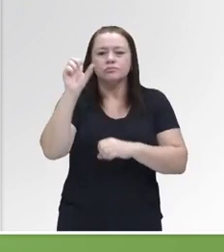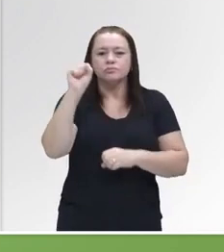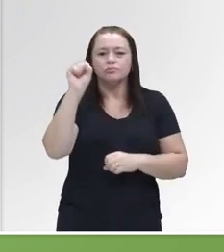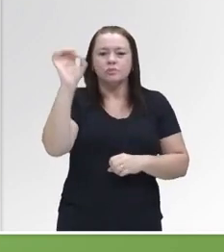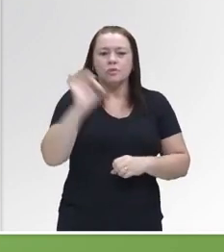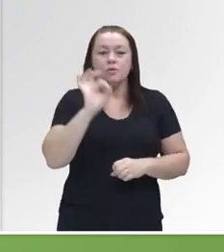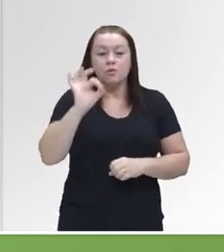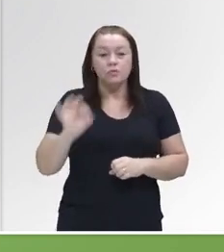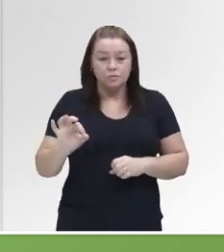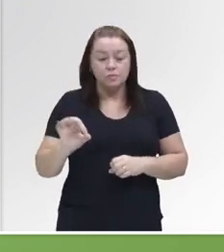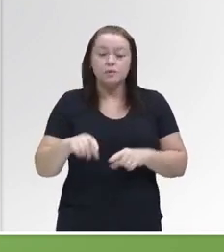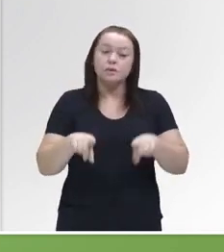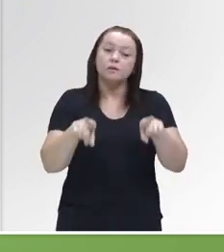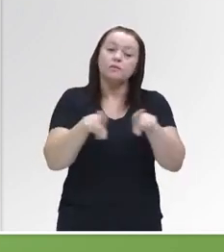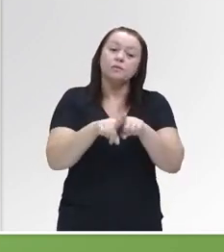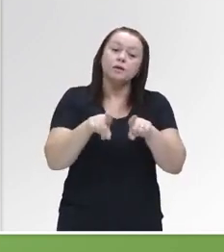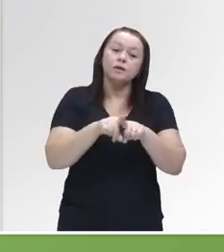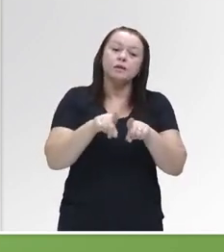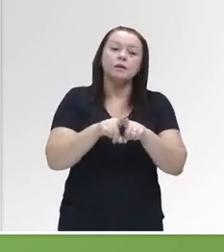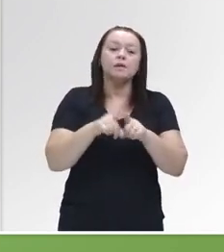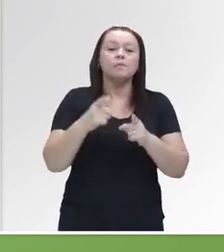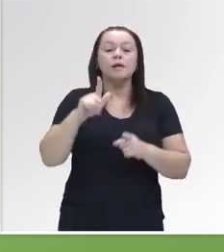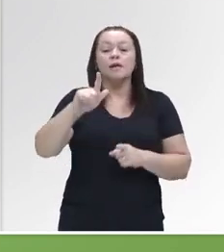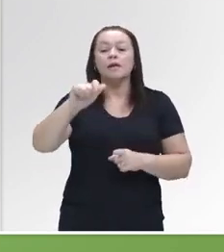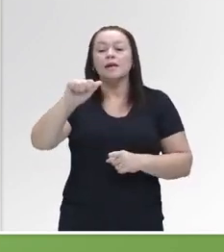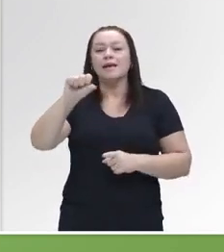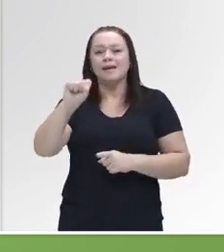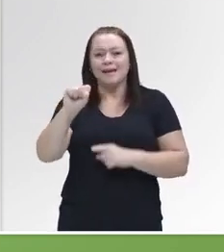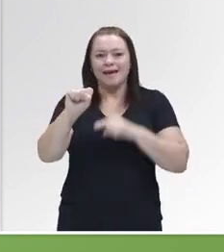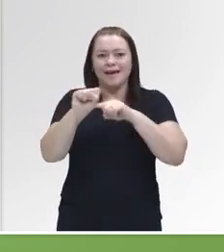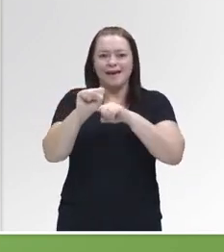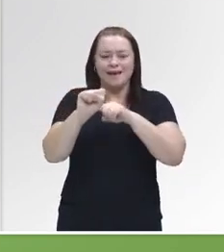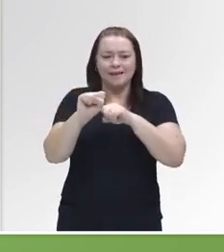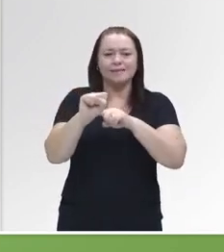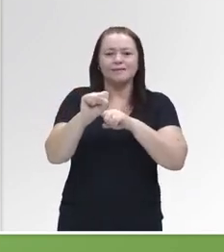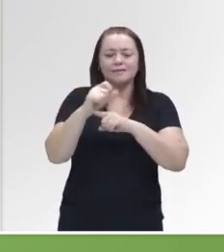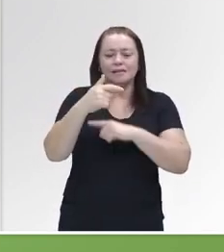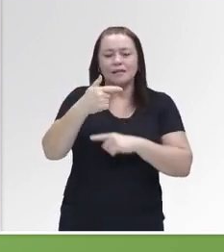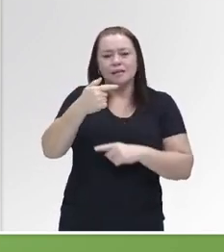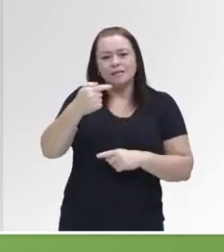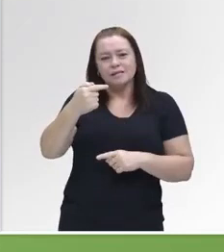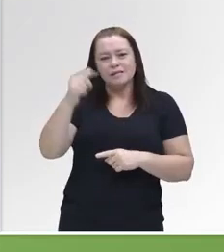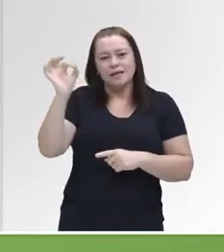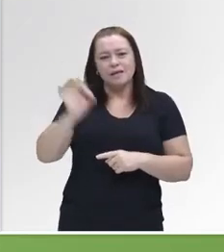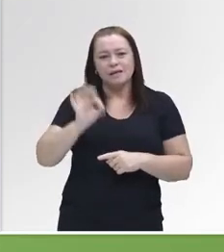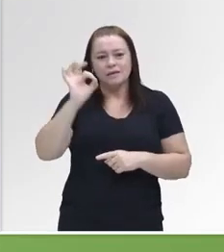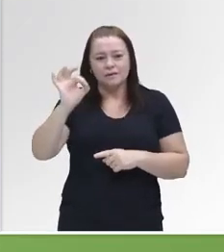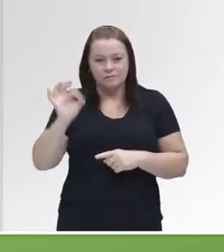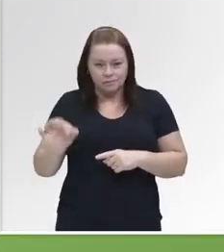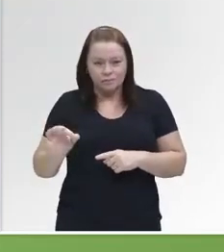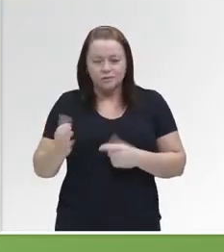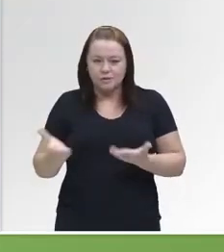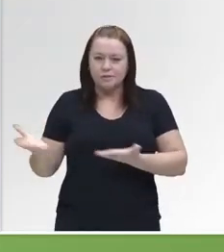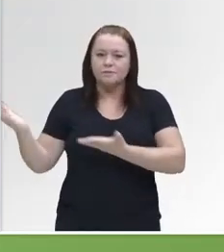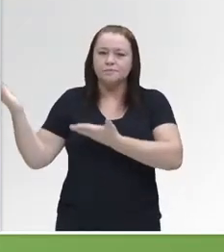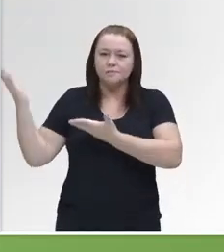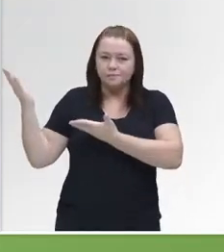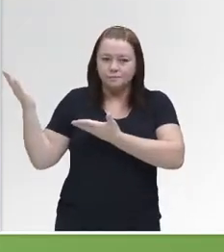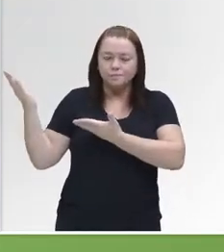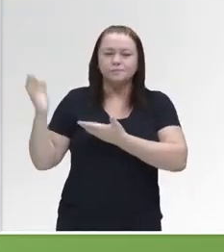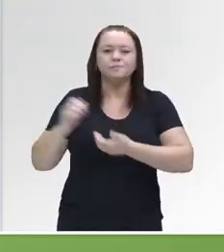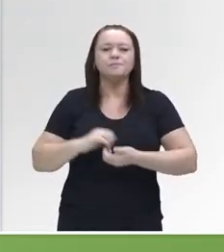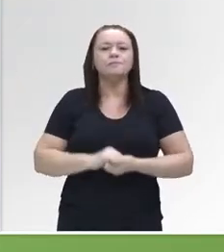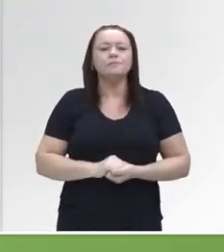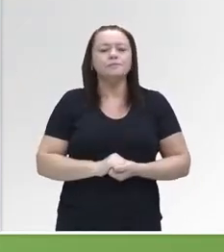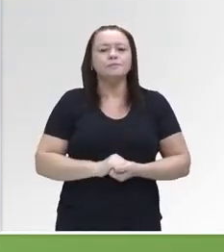E também central de gás irregulares, 7%, como mostra essa nossa tabela.